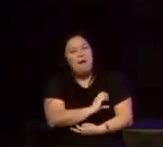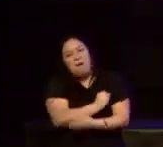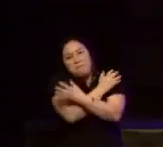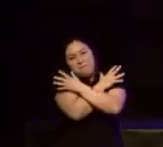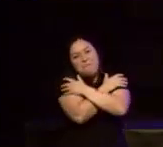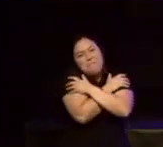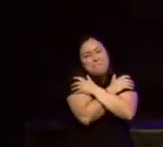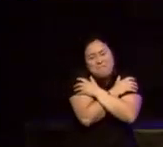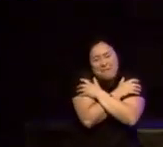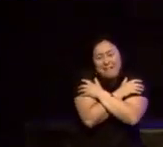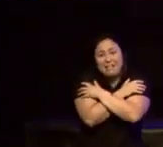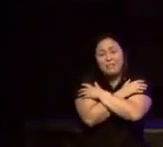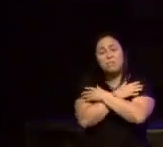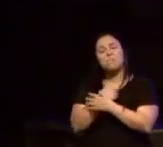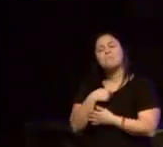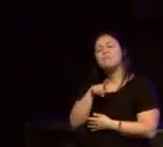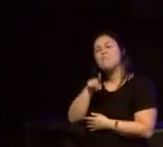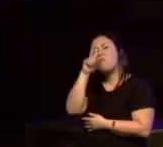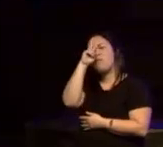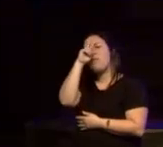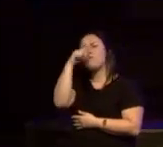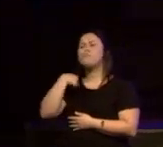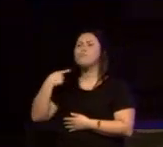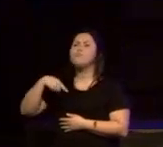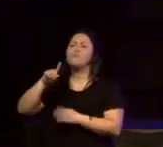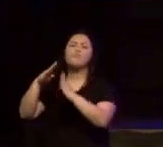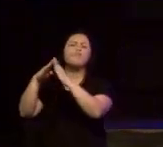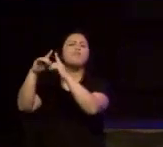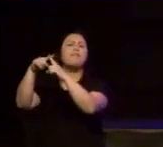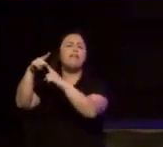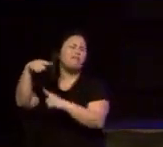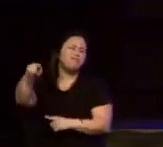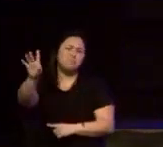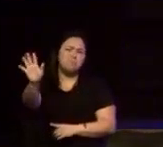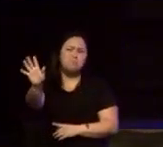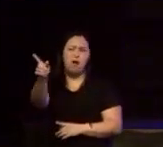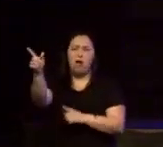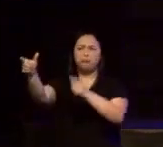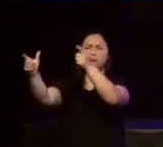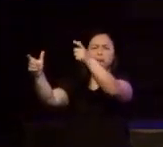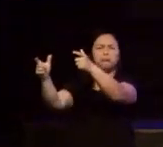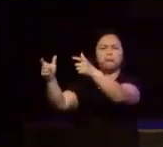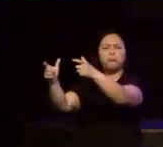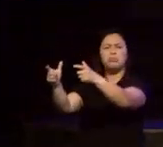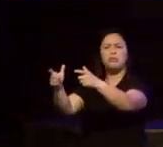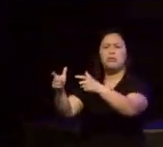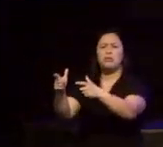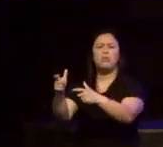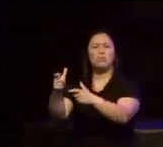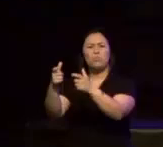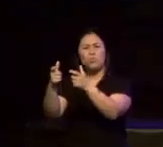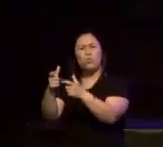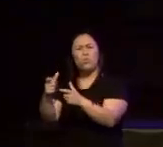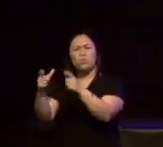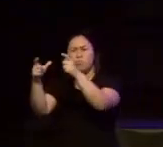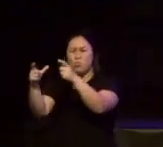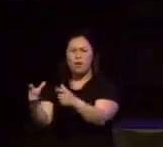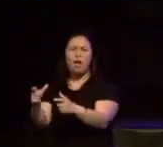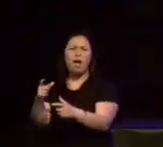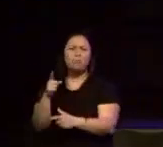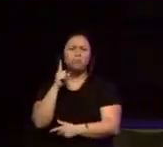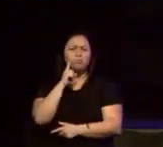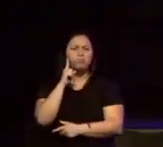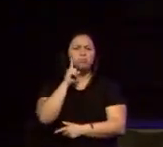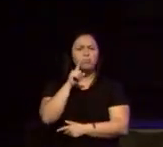suspeito para falar, mas eu lembro uma vez que eu fui numa igreja, primeira vez que eu fui numa igreja, numa região pobre, lá nos Estados Unidos, uma região bem